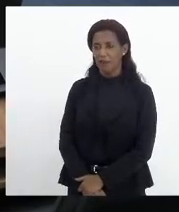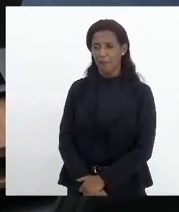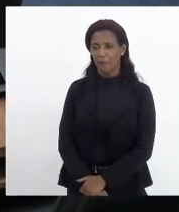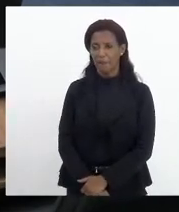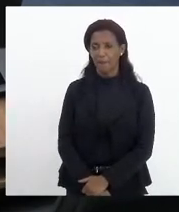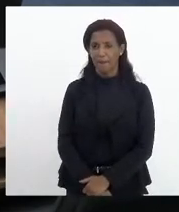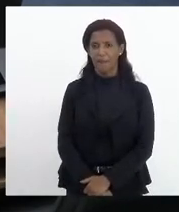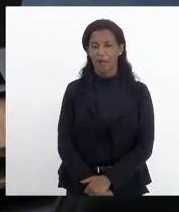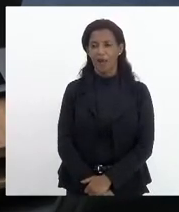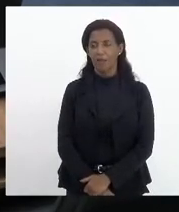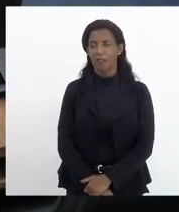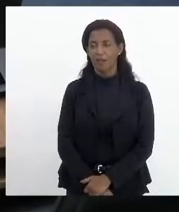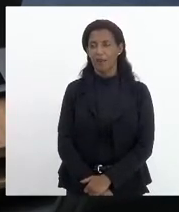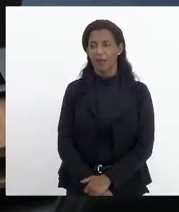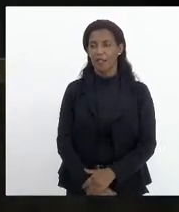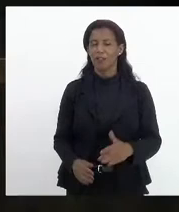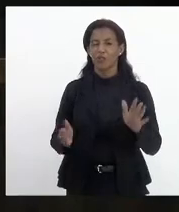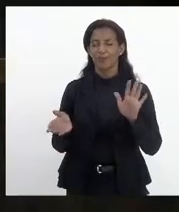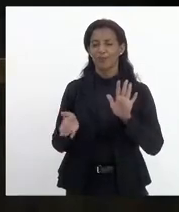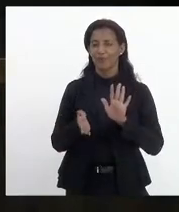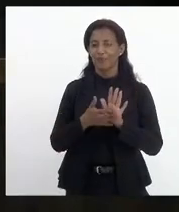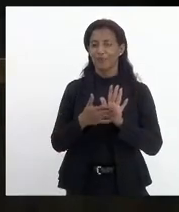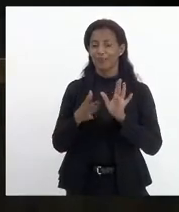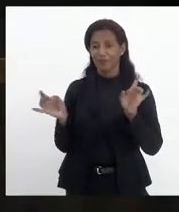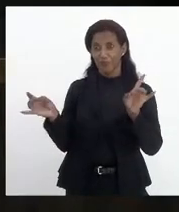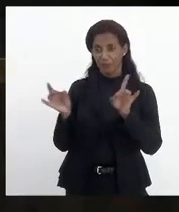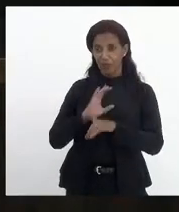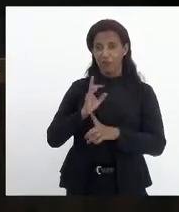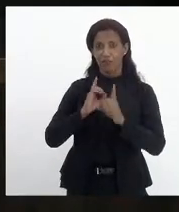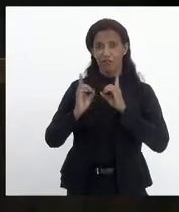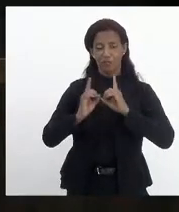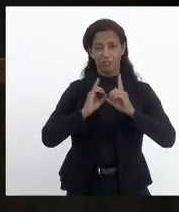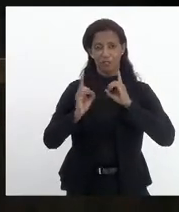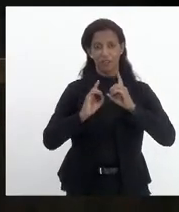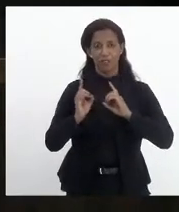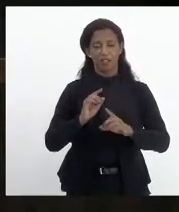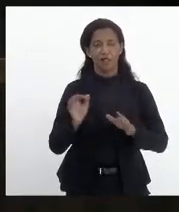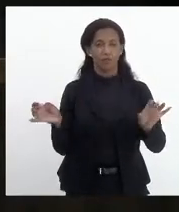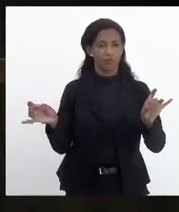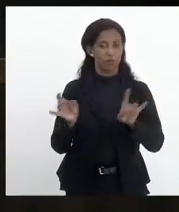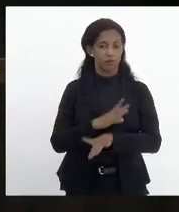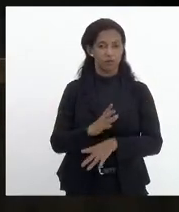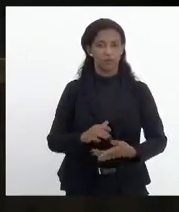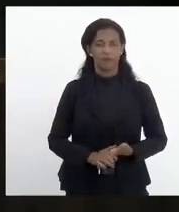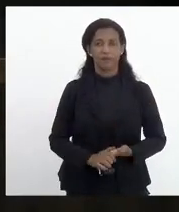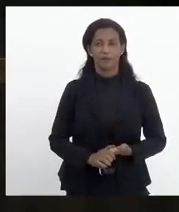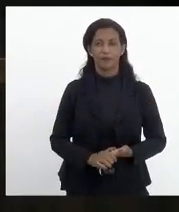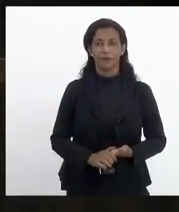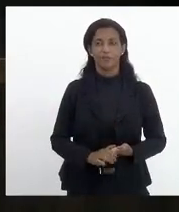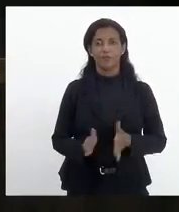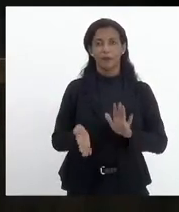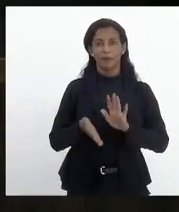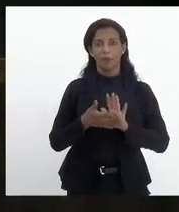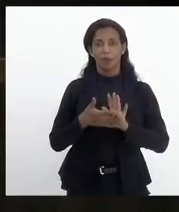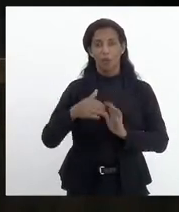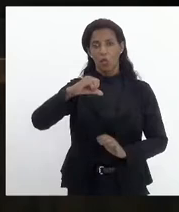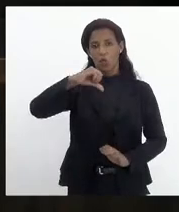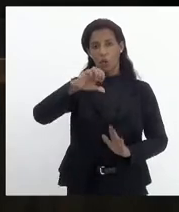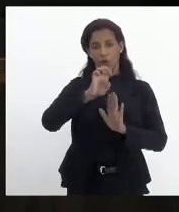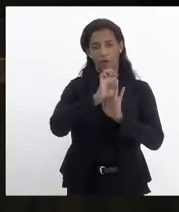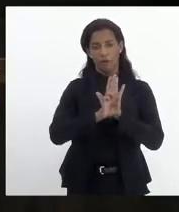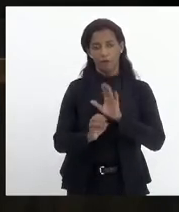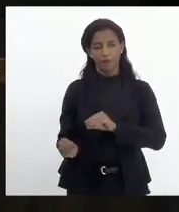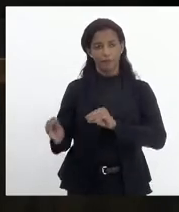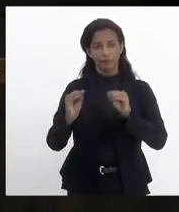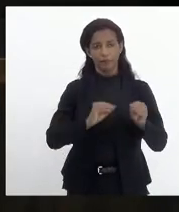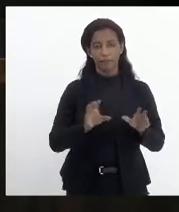Já disse a ele. Com os pareceres emitidos em discussão. Não havendo quem queira discutir, encerrada a discussão, o presente proposta recebeu 9 emendas e retorna às